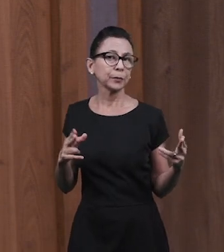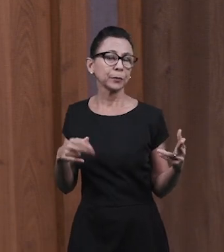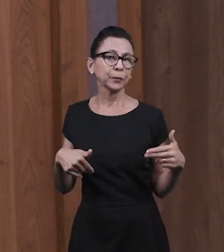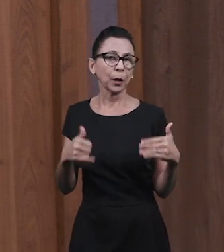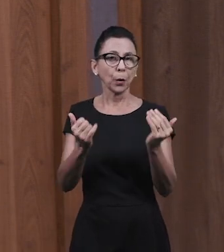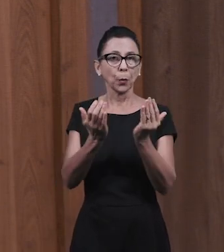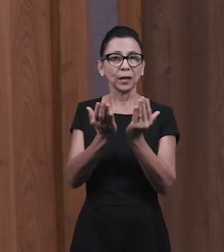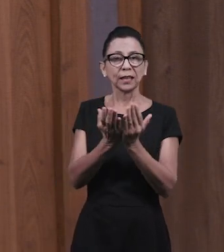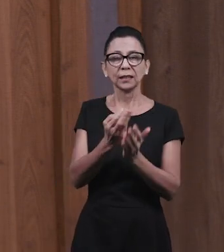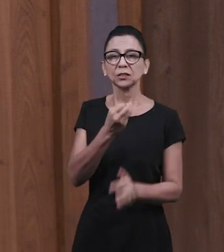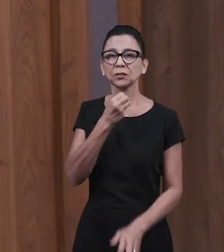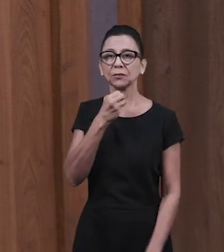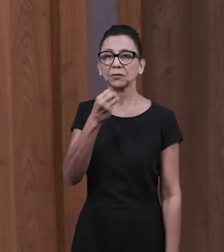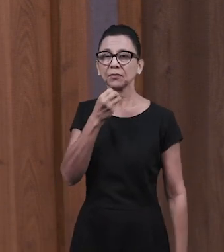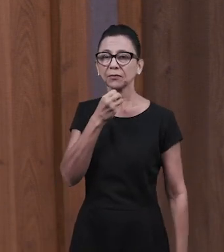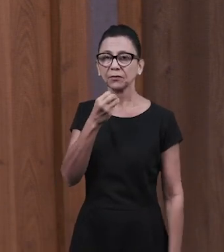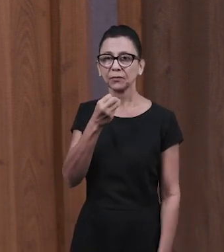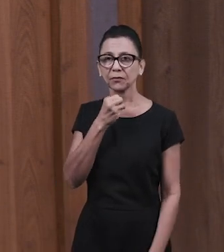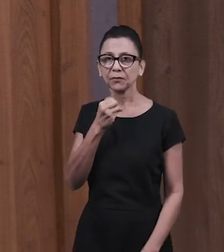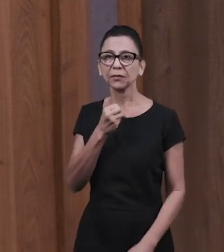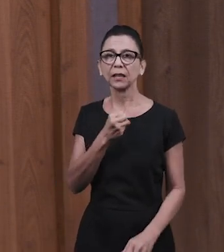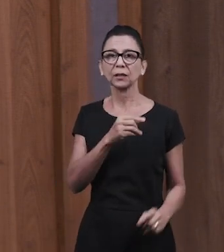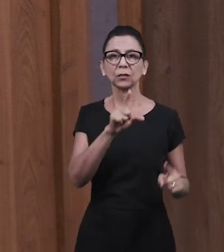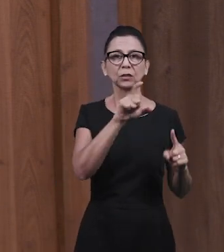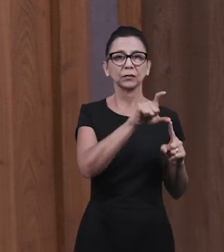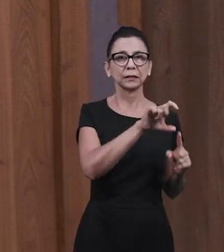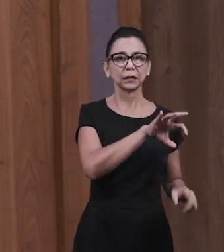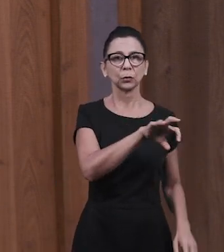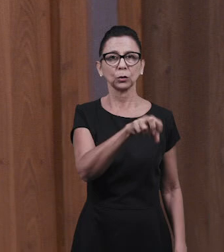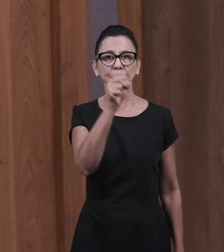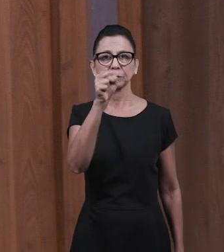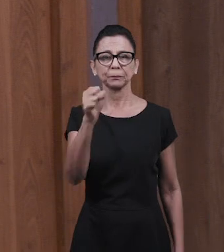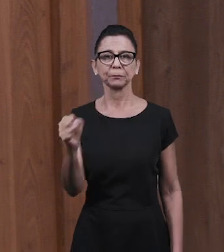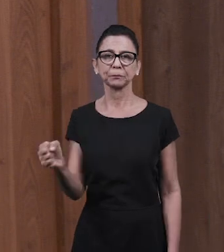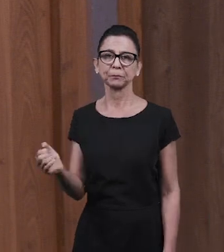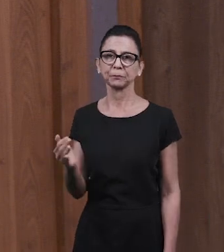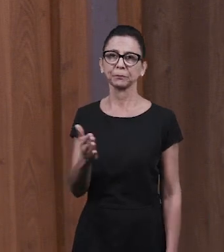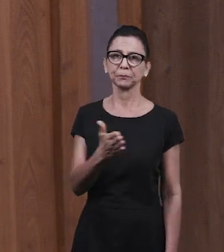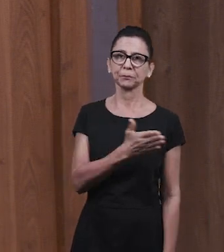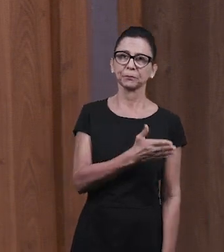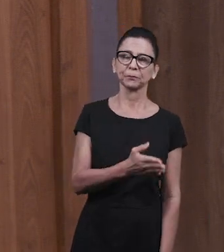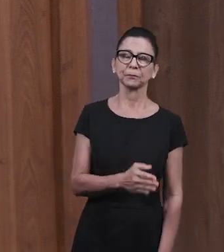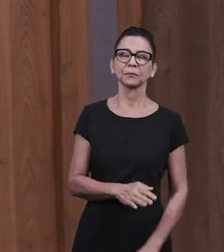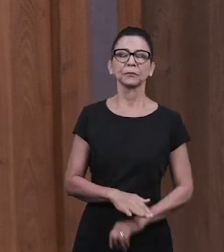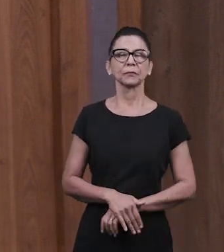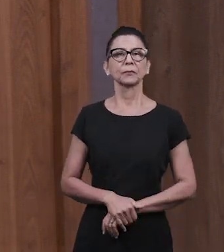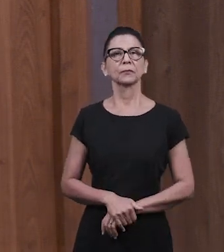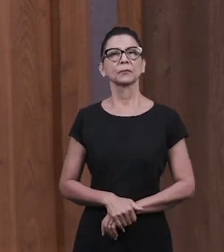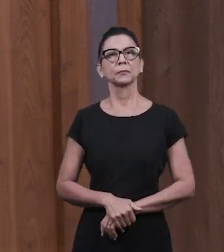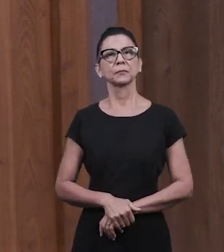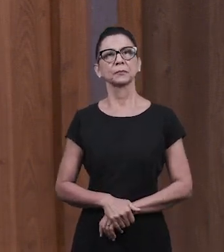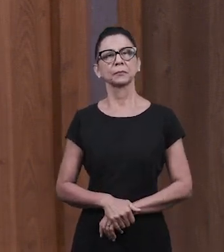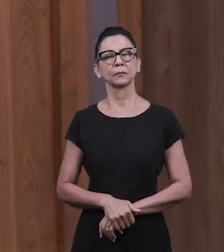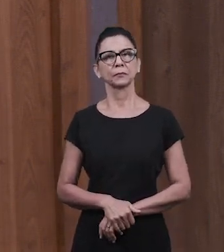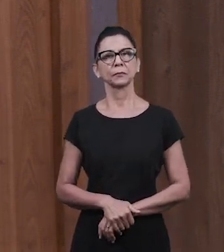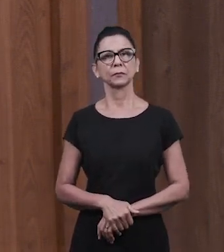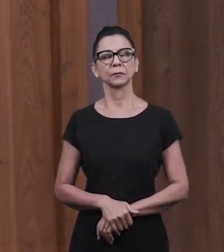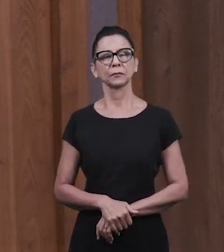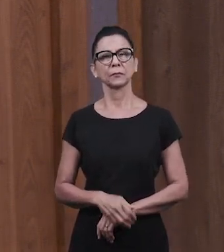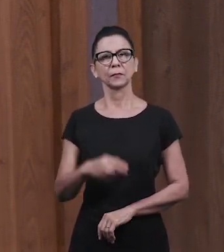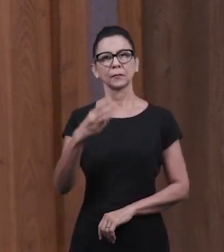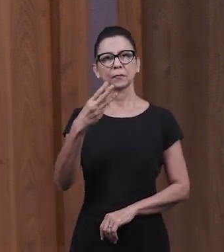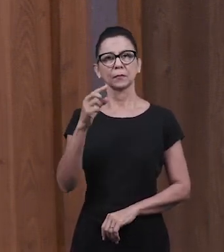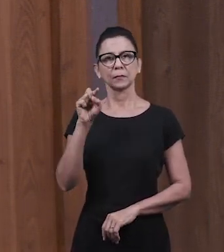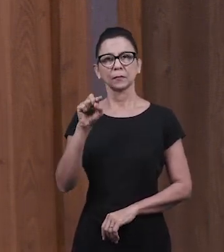fácil do adversário. Muito bem colocado na sua resposta. Agora, 3.2, vamos colocar aqui